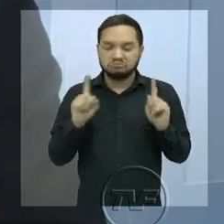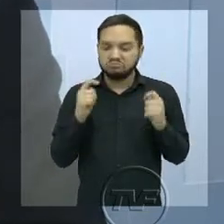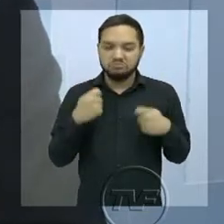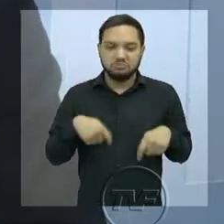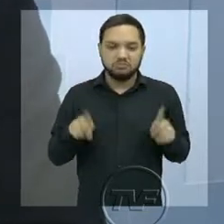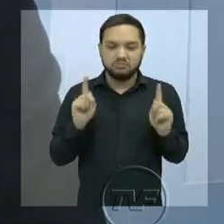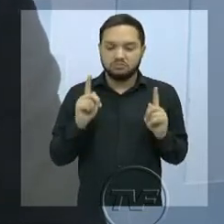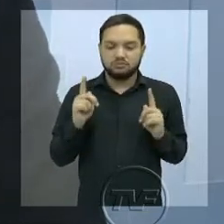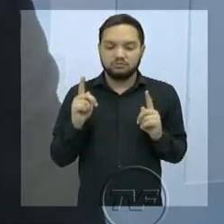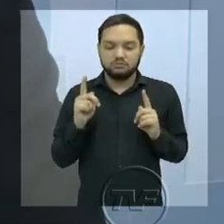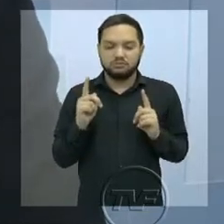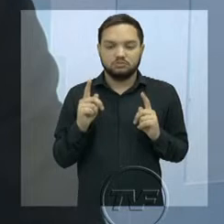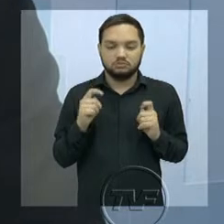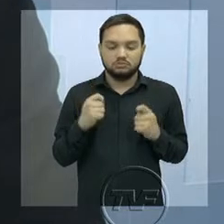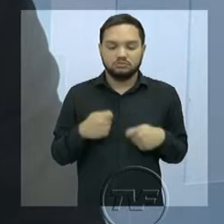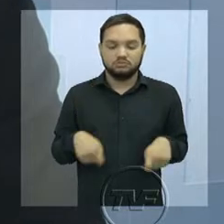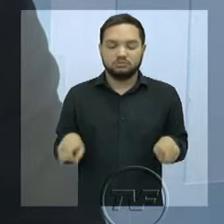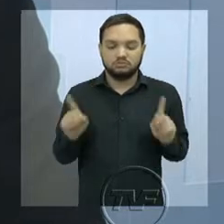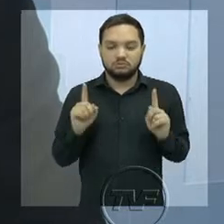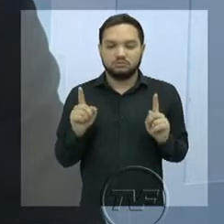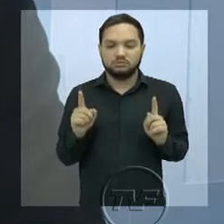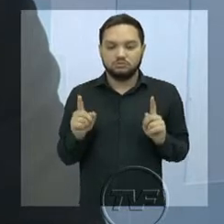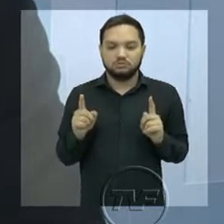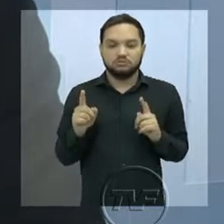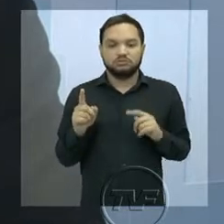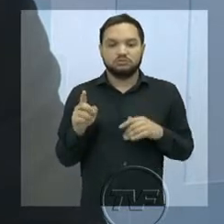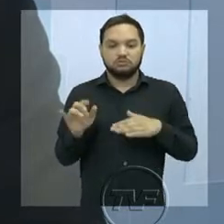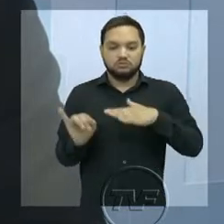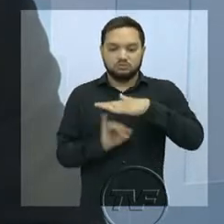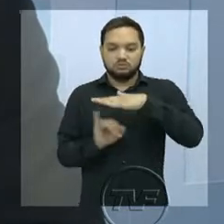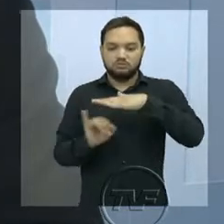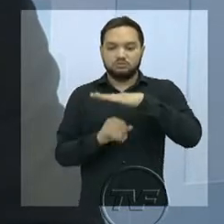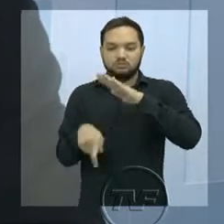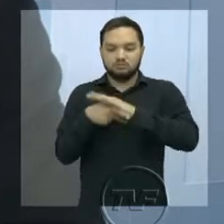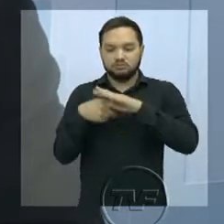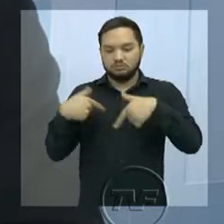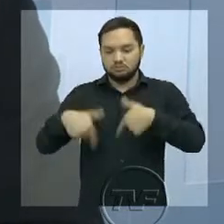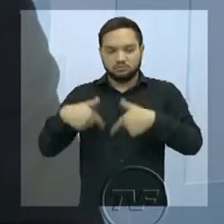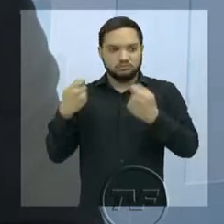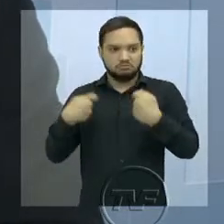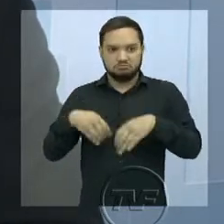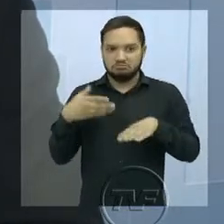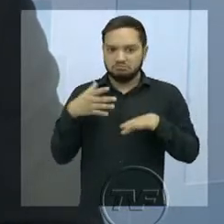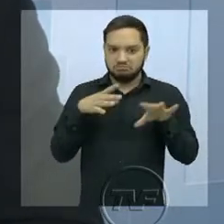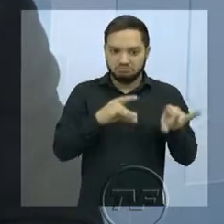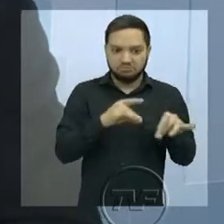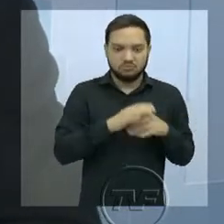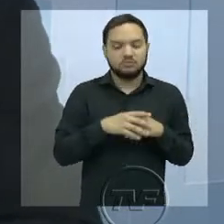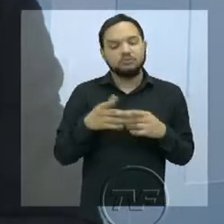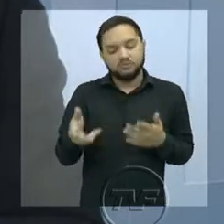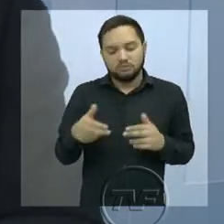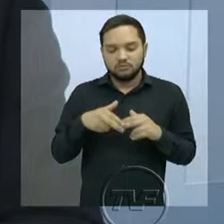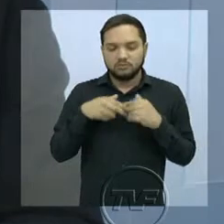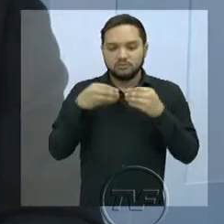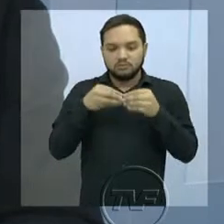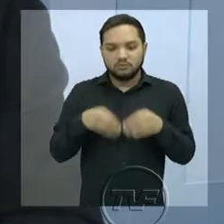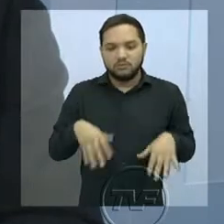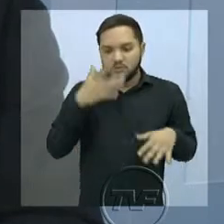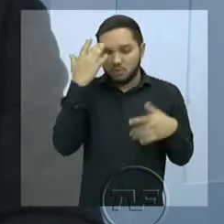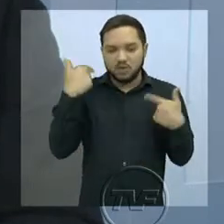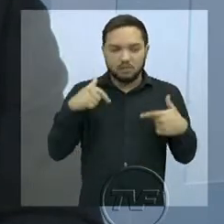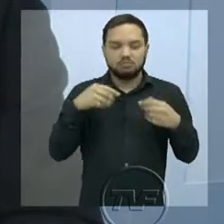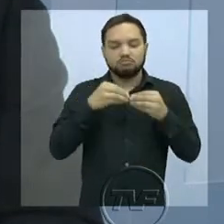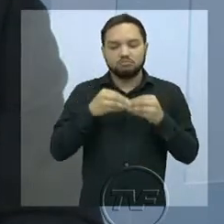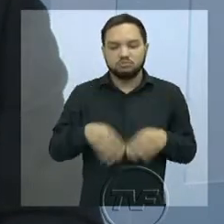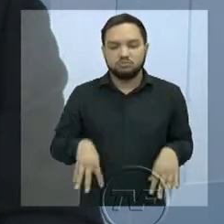da intervenção das instituições trabalhistas. Quer dizer, isso aí foi muito prejudicial ao trabalhador.